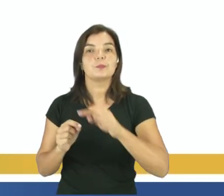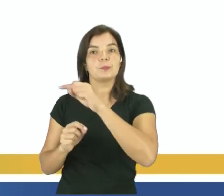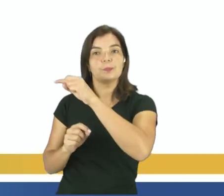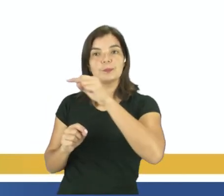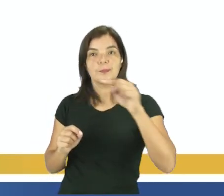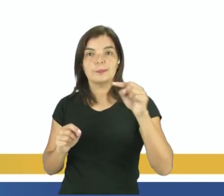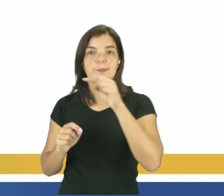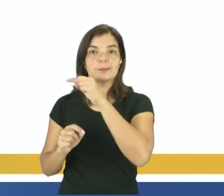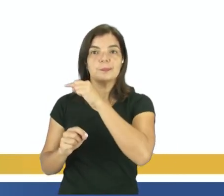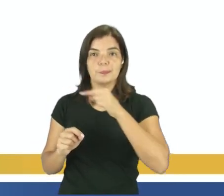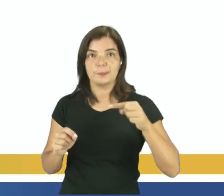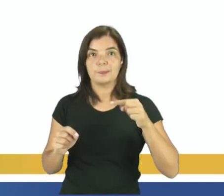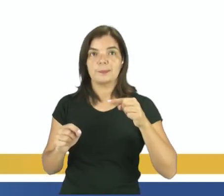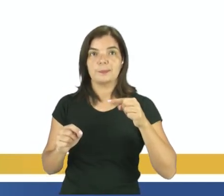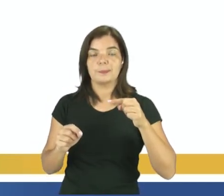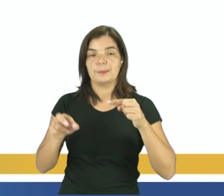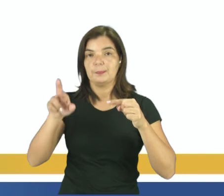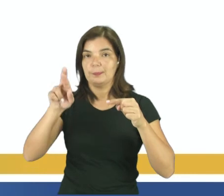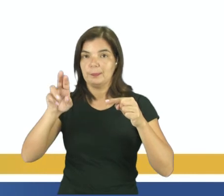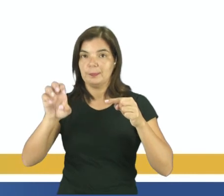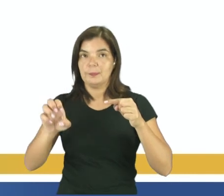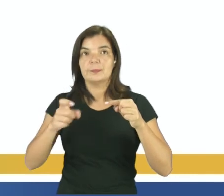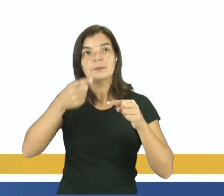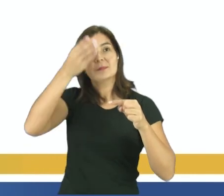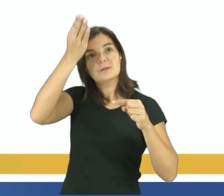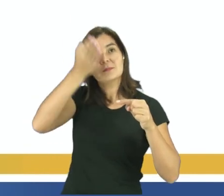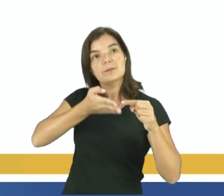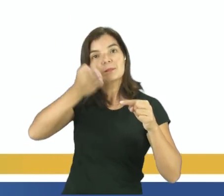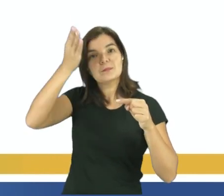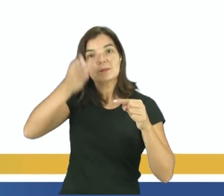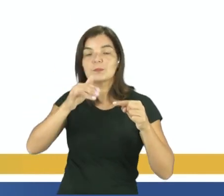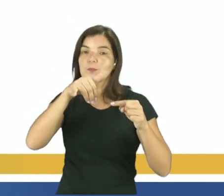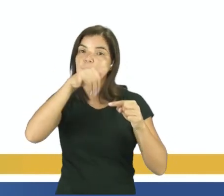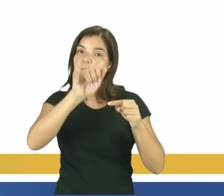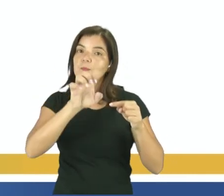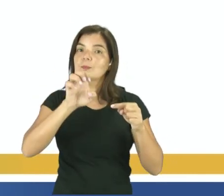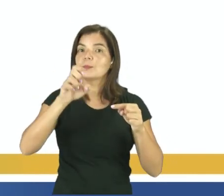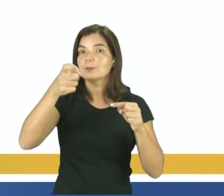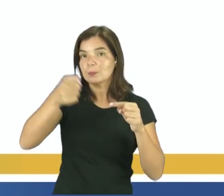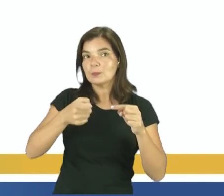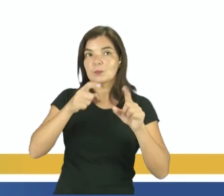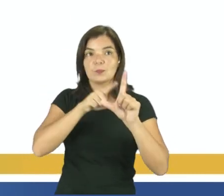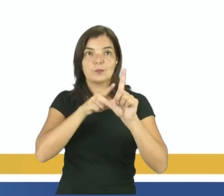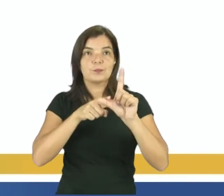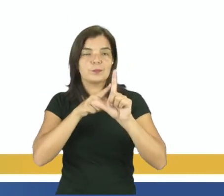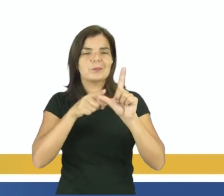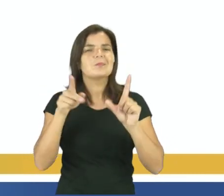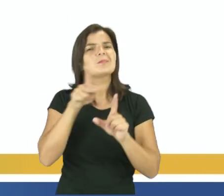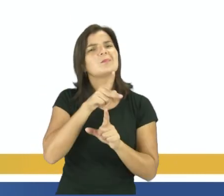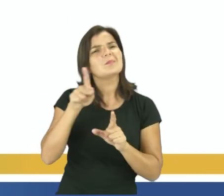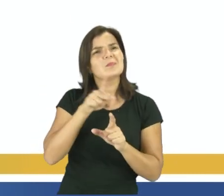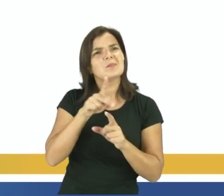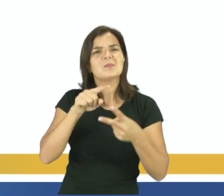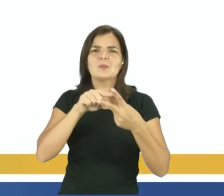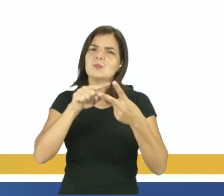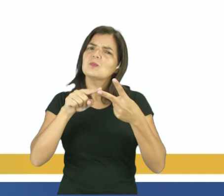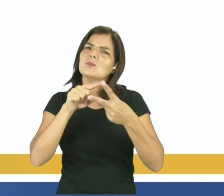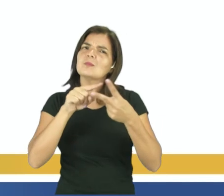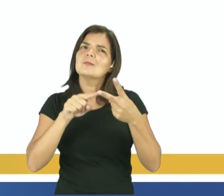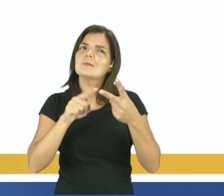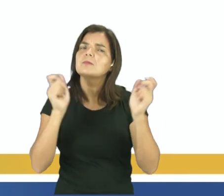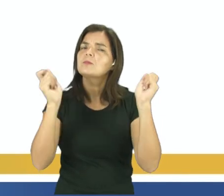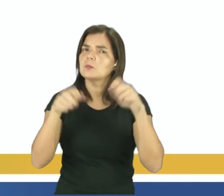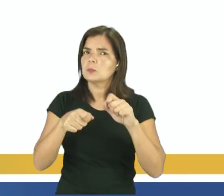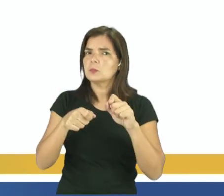né, os ângulos Y e X, e aqui eu tenho um ângulo de 60 graus. Gente, professor, aqui tem duas transversais. Eu